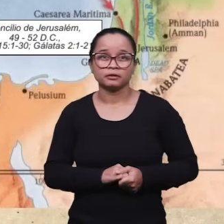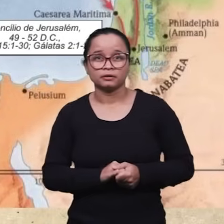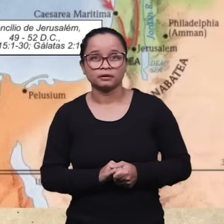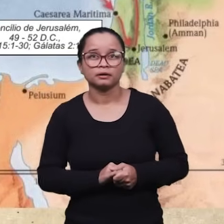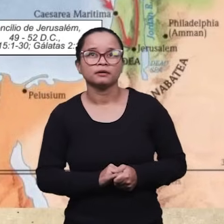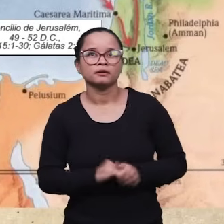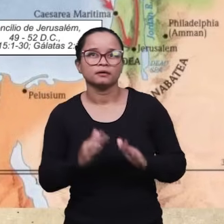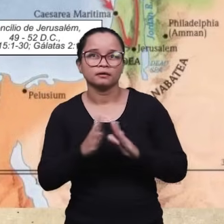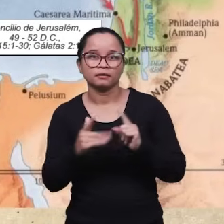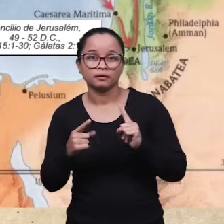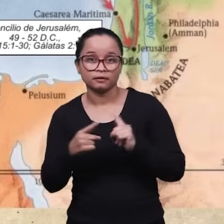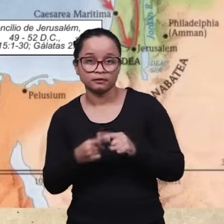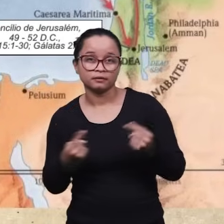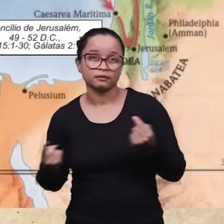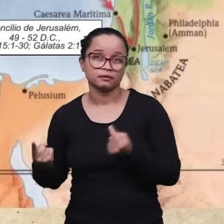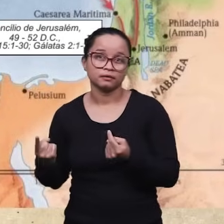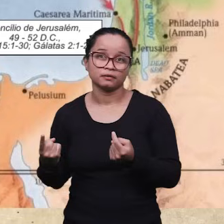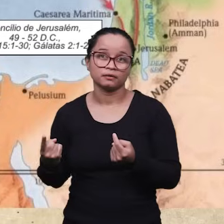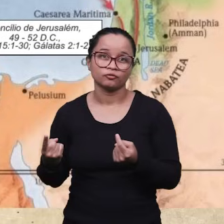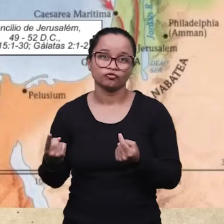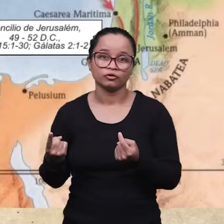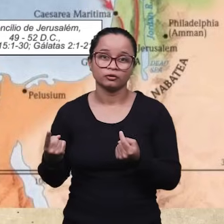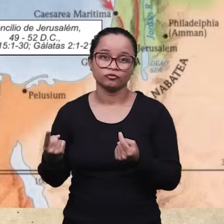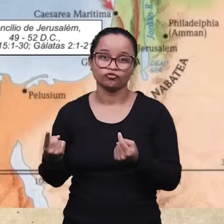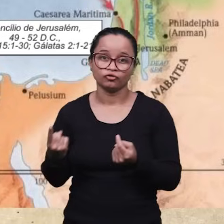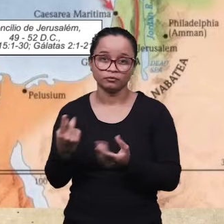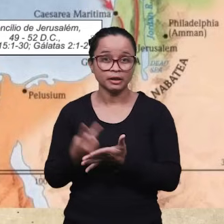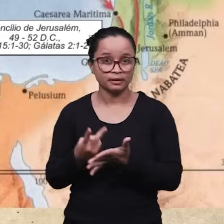mesmas igrejas fazendo uma supervisão.